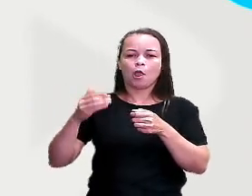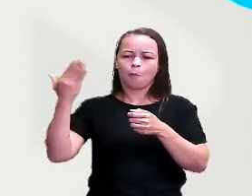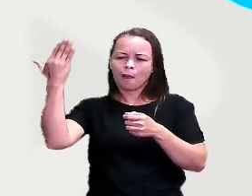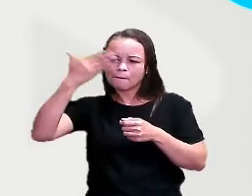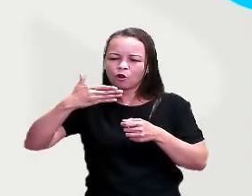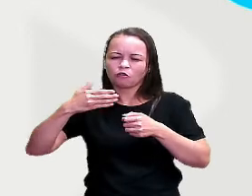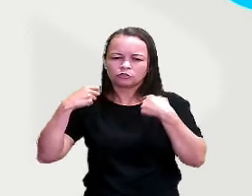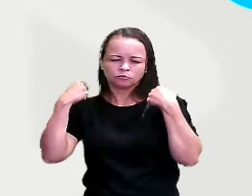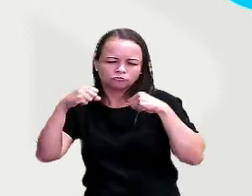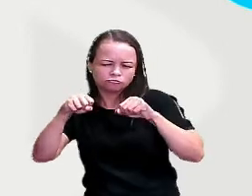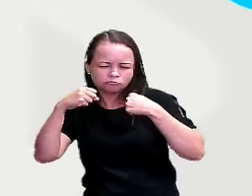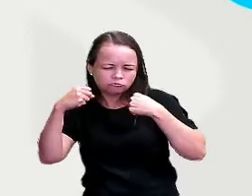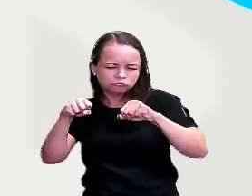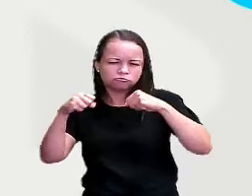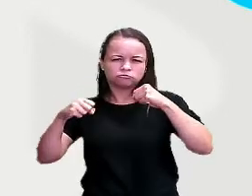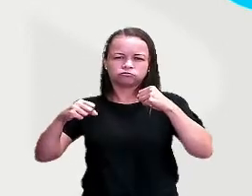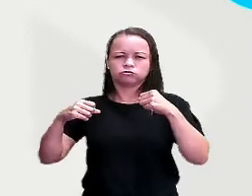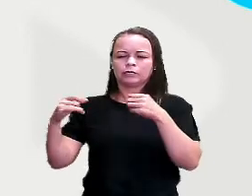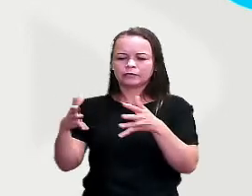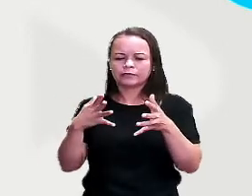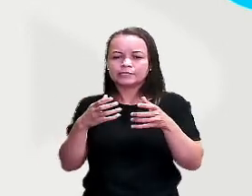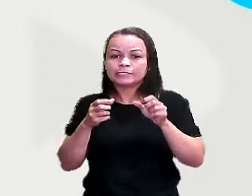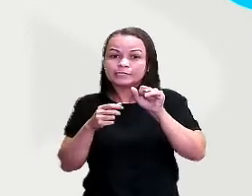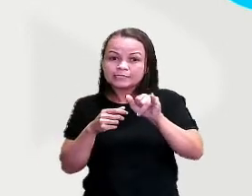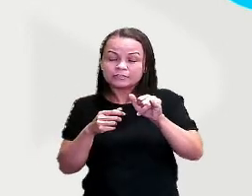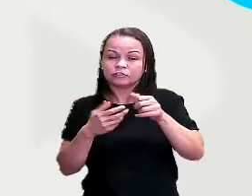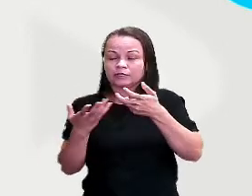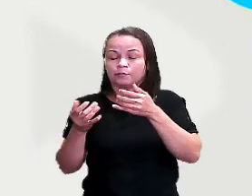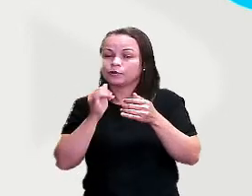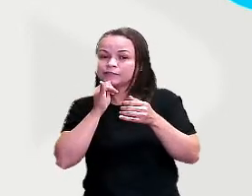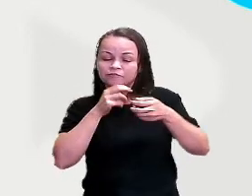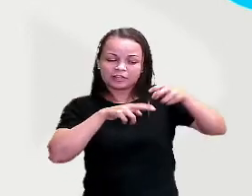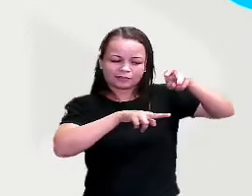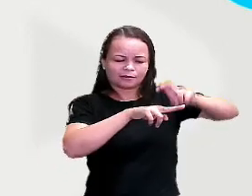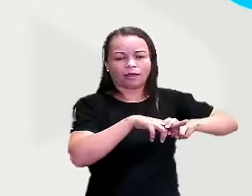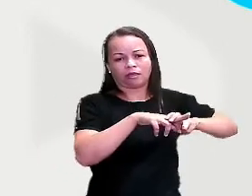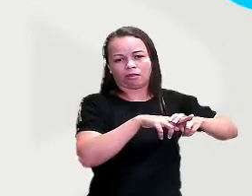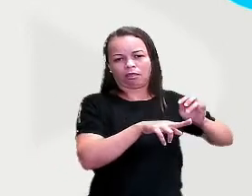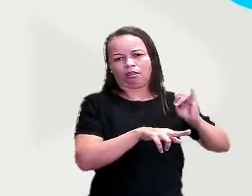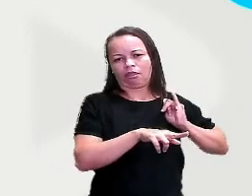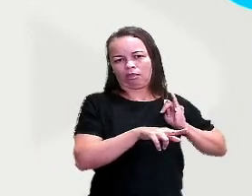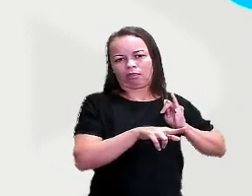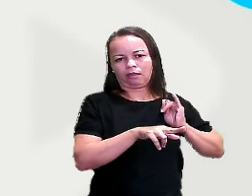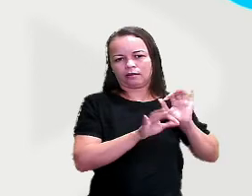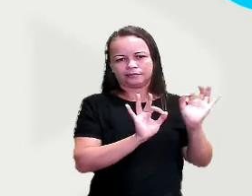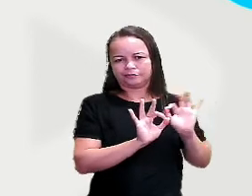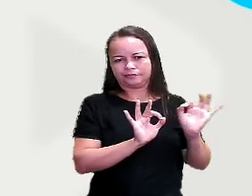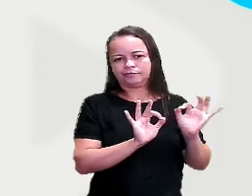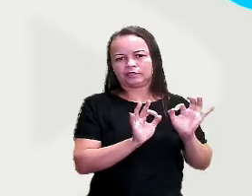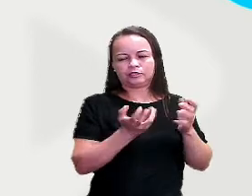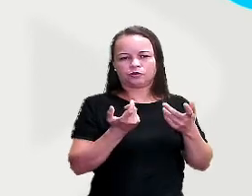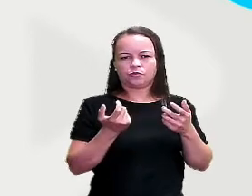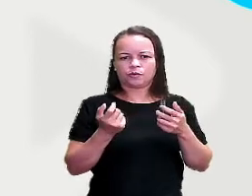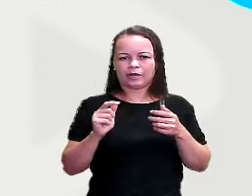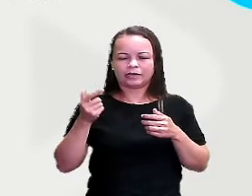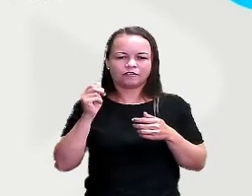esforço físico, ou seja, se você ficar o tempo todo ali na televisão, isso não é grande esforço aí na visão da